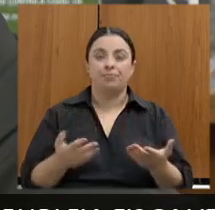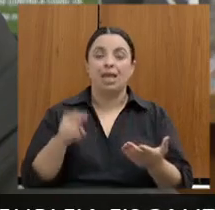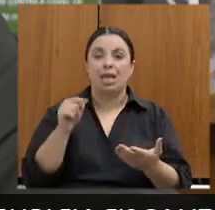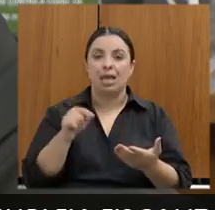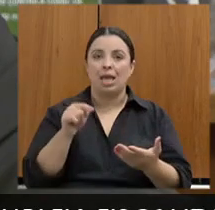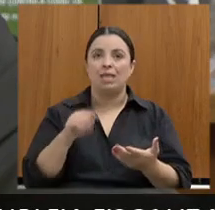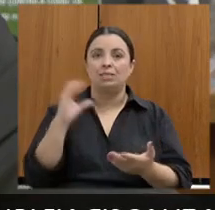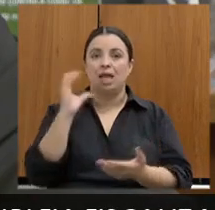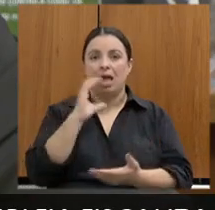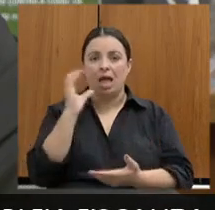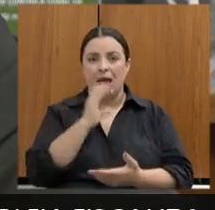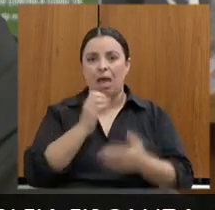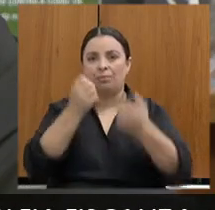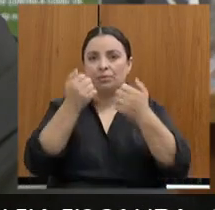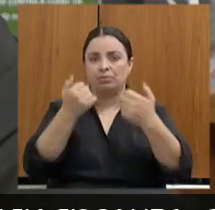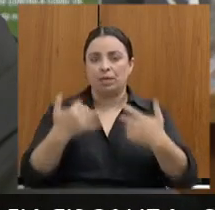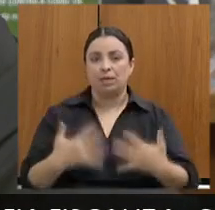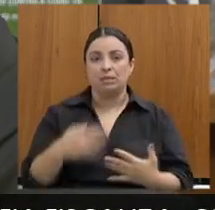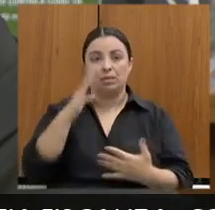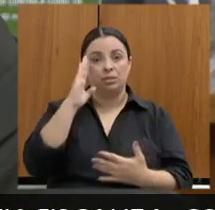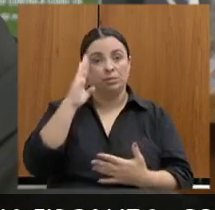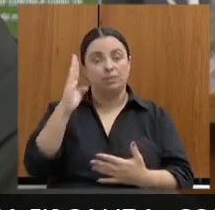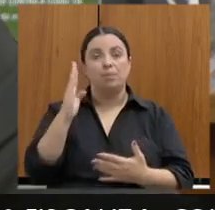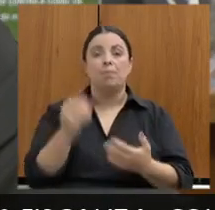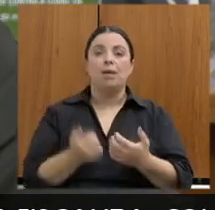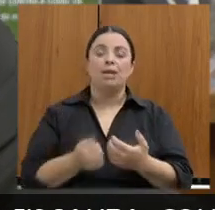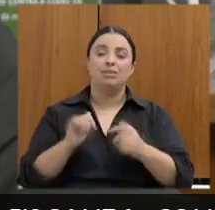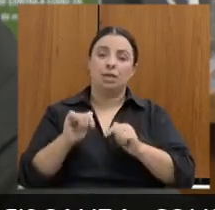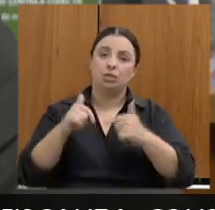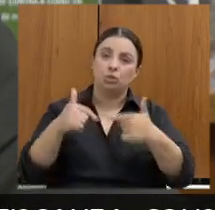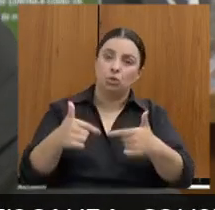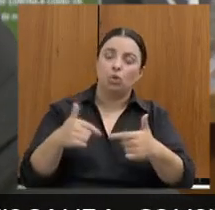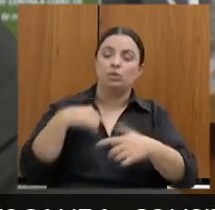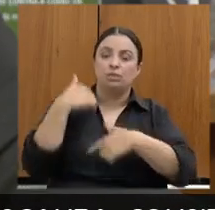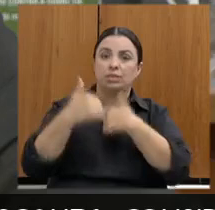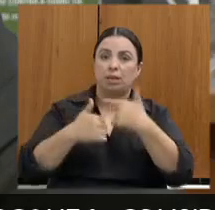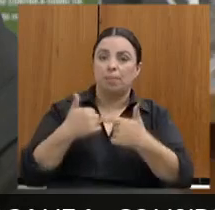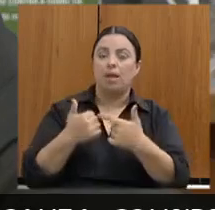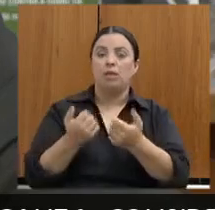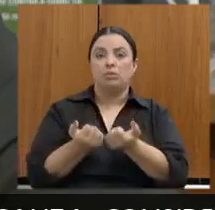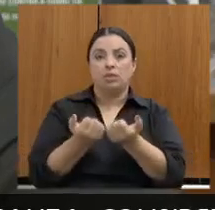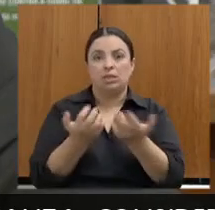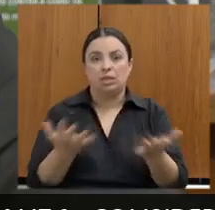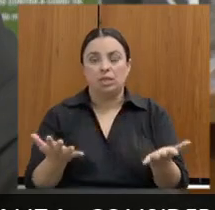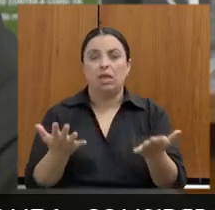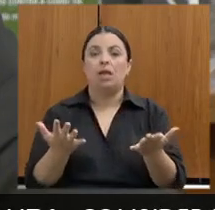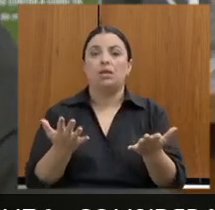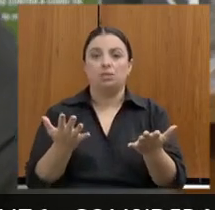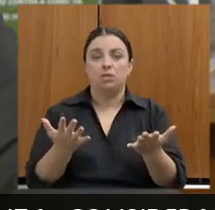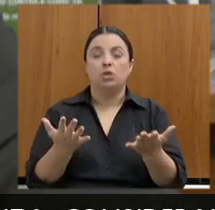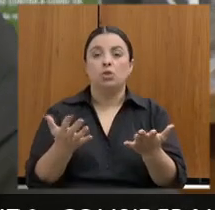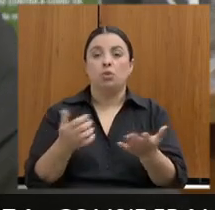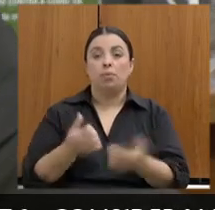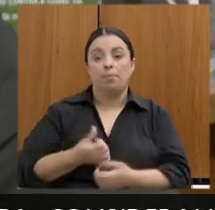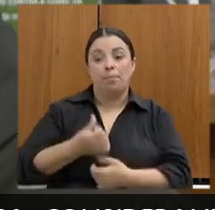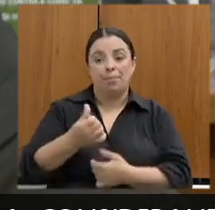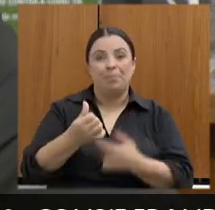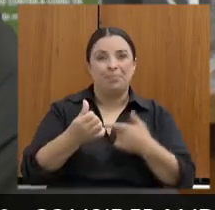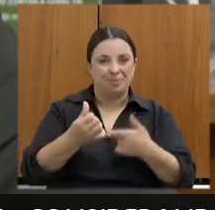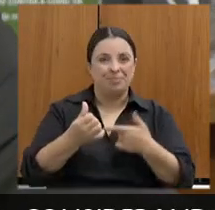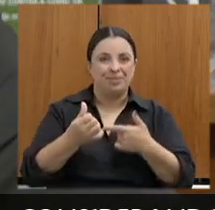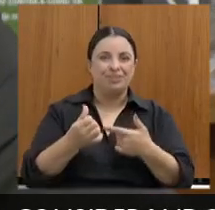breve explanação das principais entregas e das principais ações ao longo do primeiro semestre